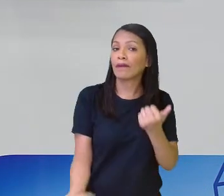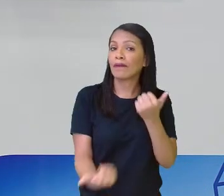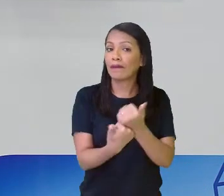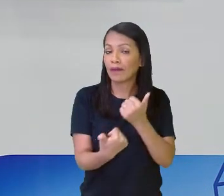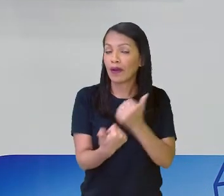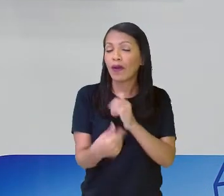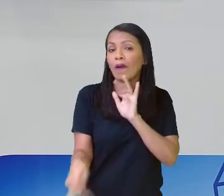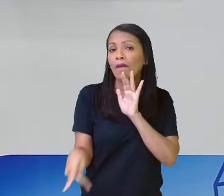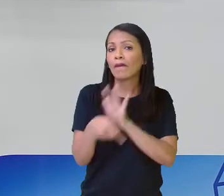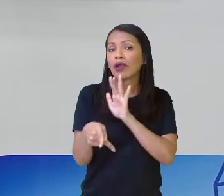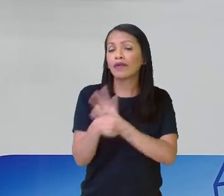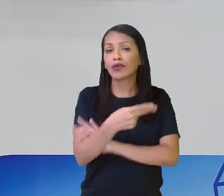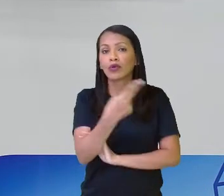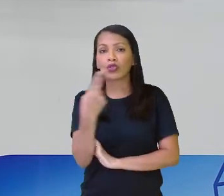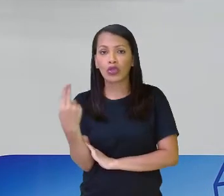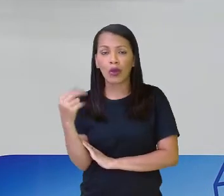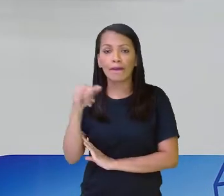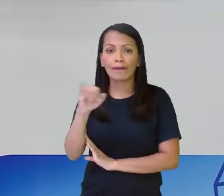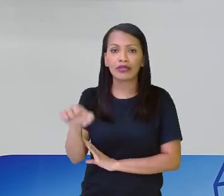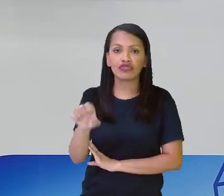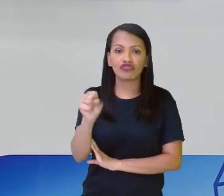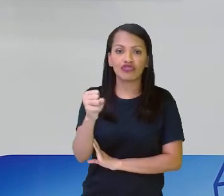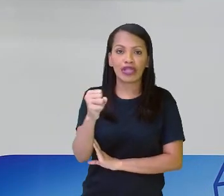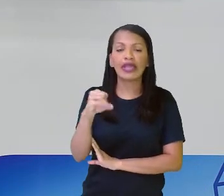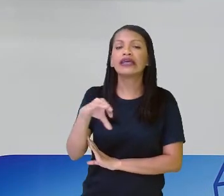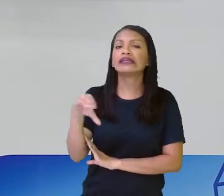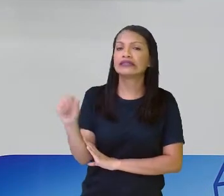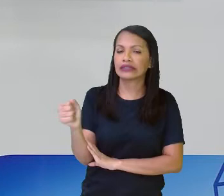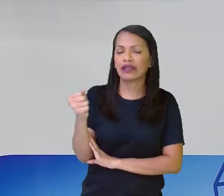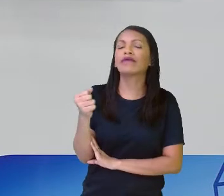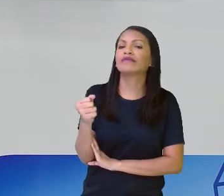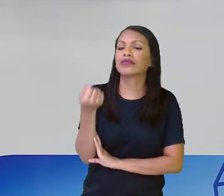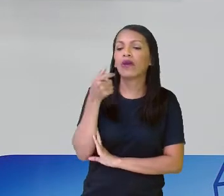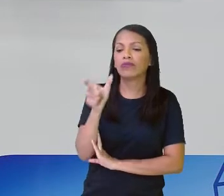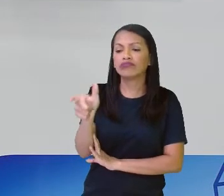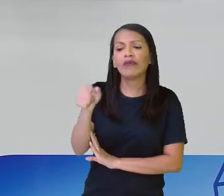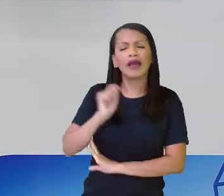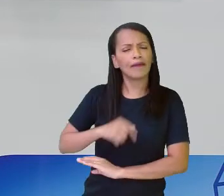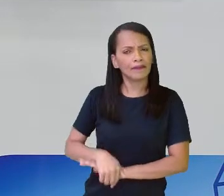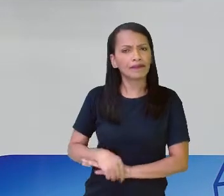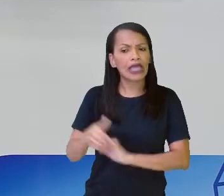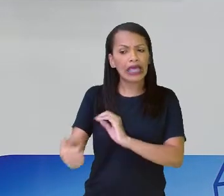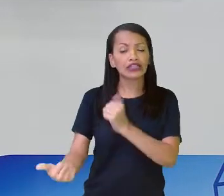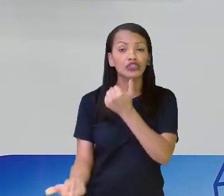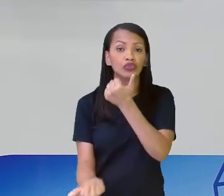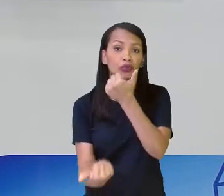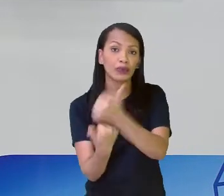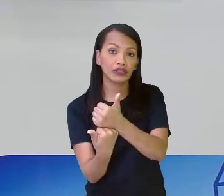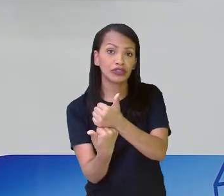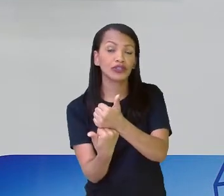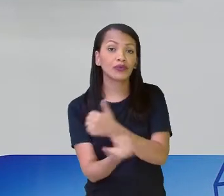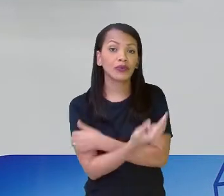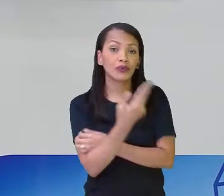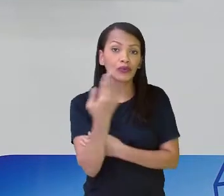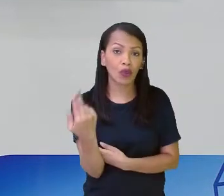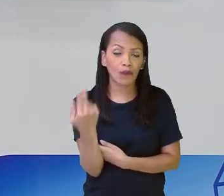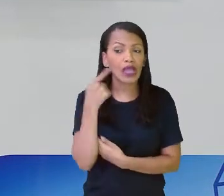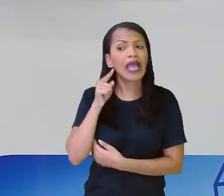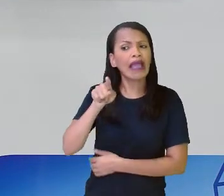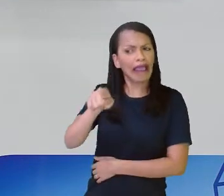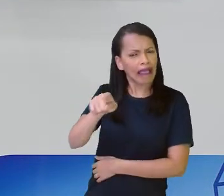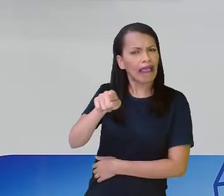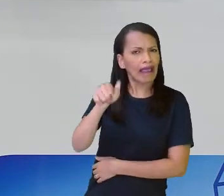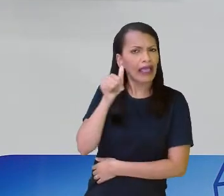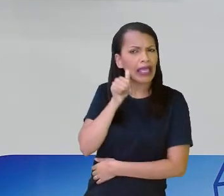de Jéssica pelo pronome ela. Então, isso é um pronome. É a palavra que substitui o nome. Eu posso também